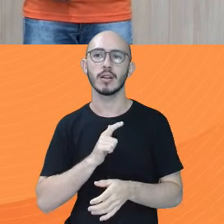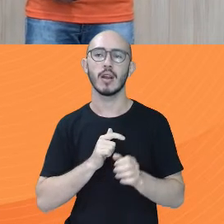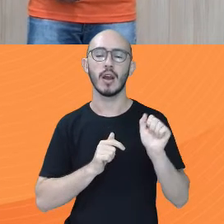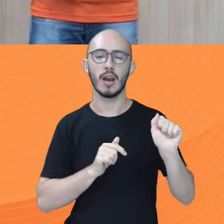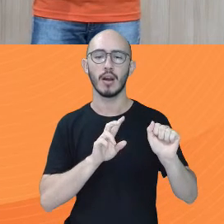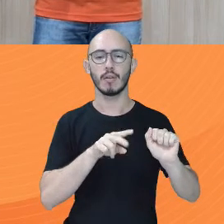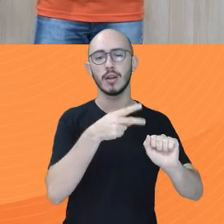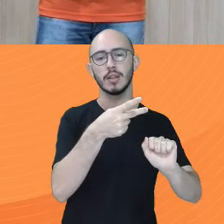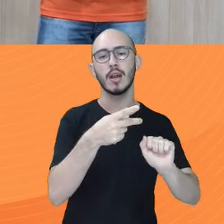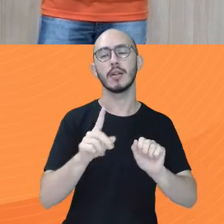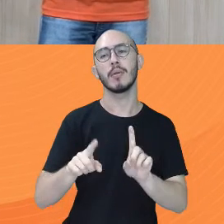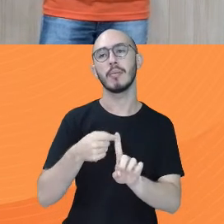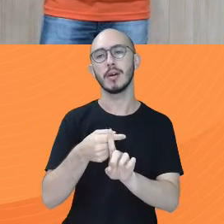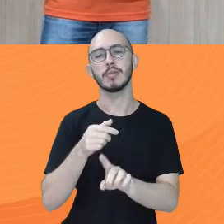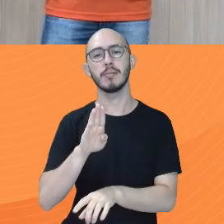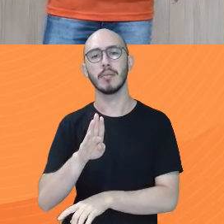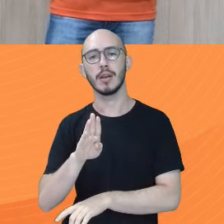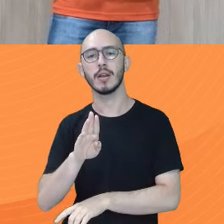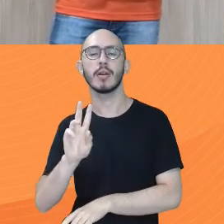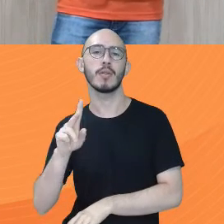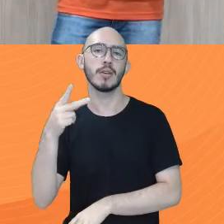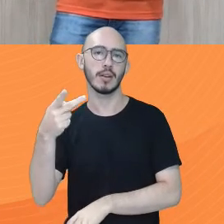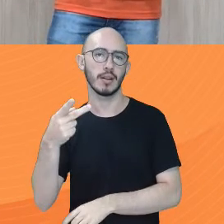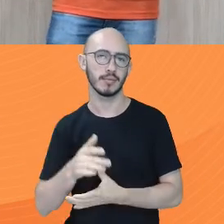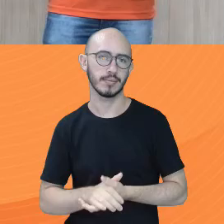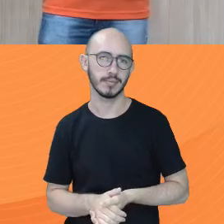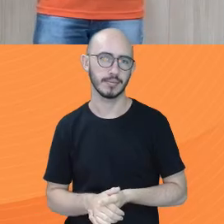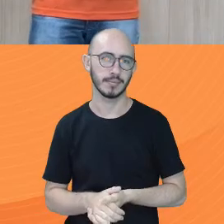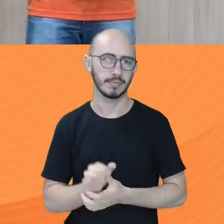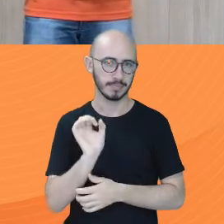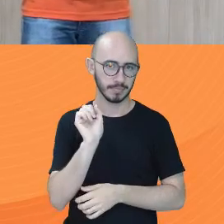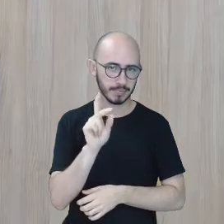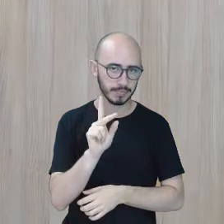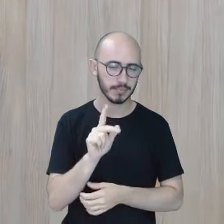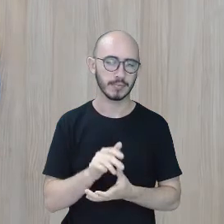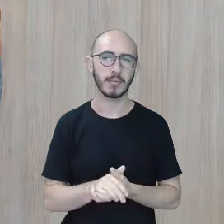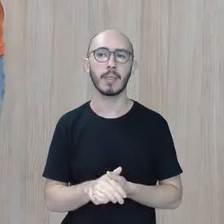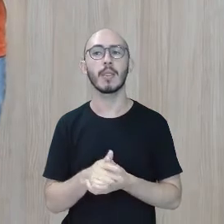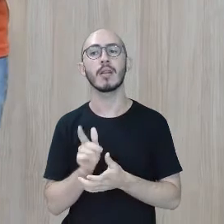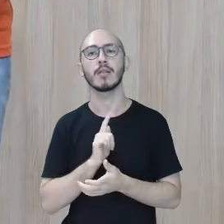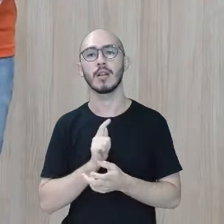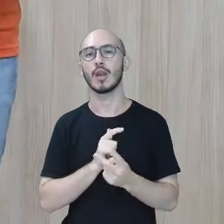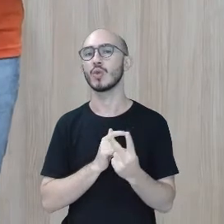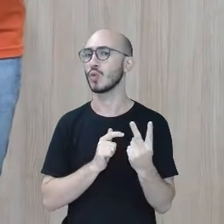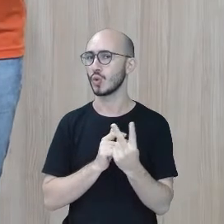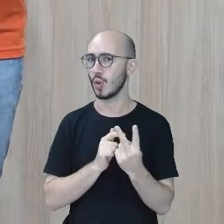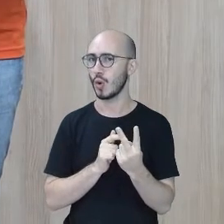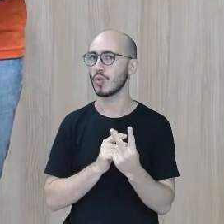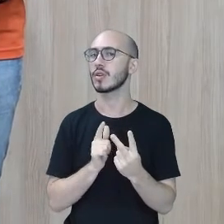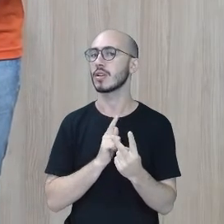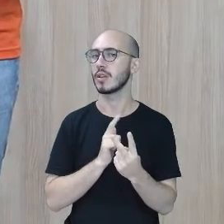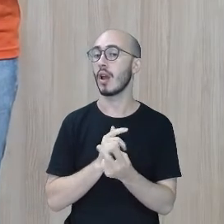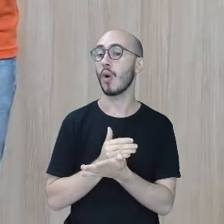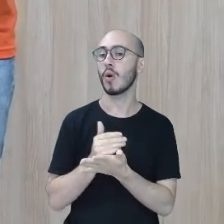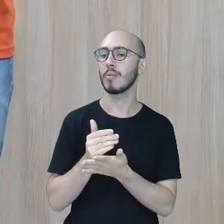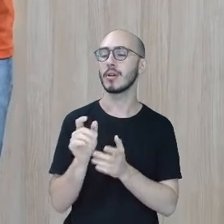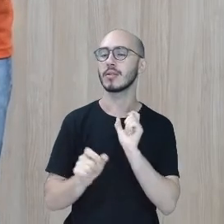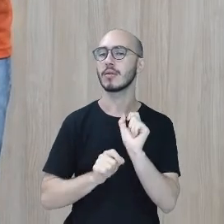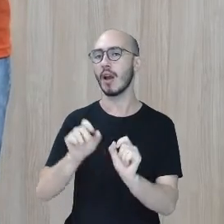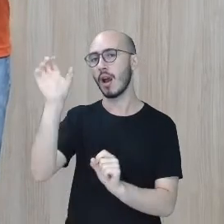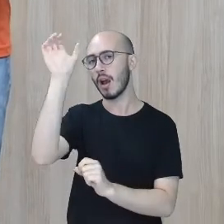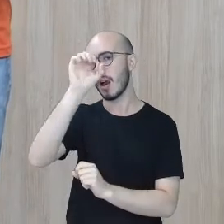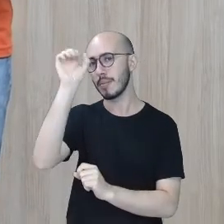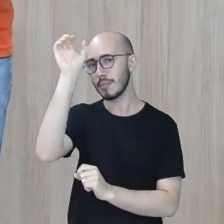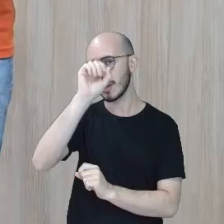mais B elevado ao quadrado, tá bom? Então, são dois produtos notáveis aí que você começa a